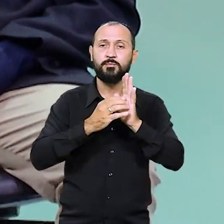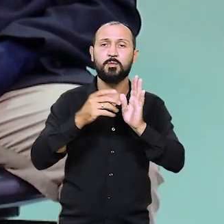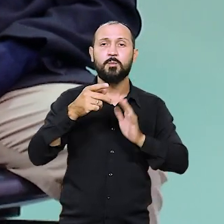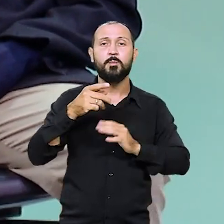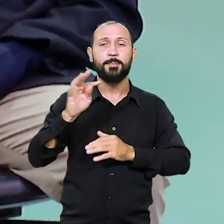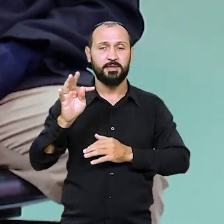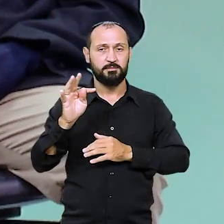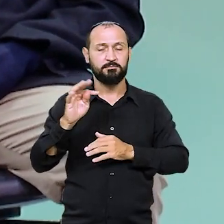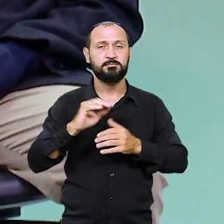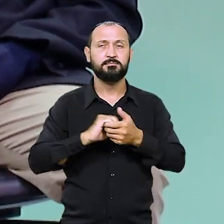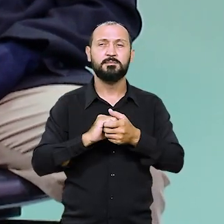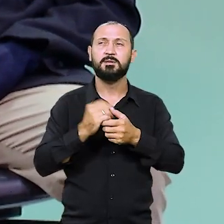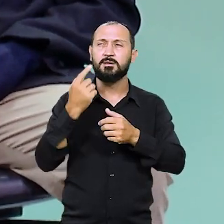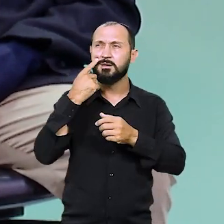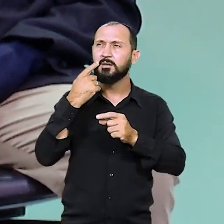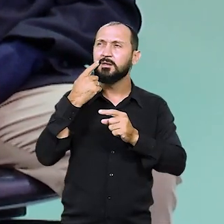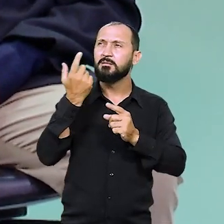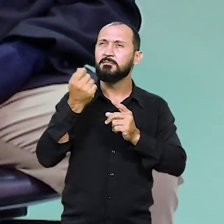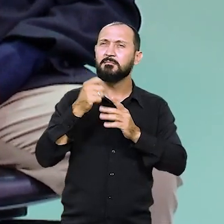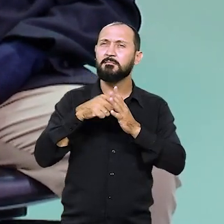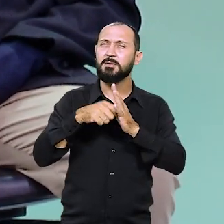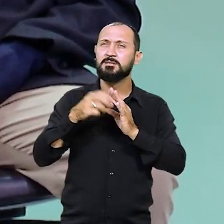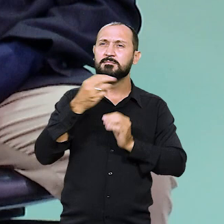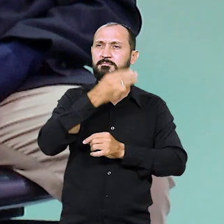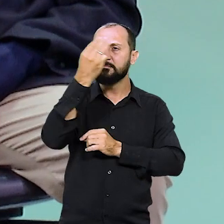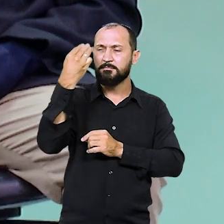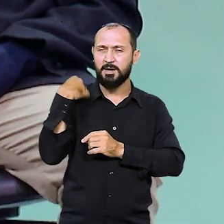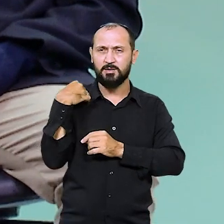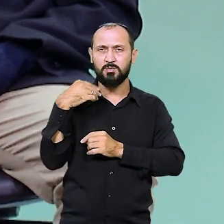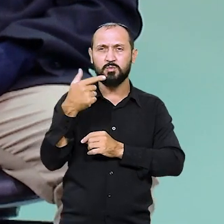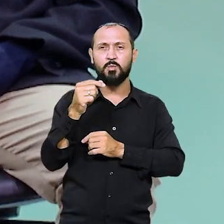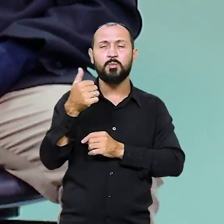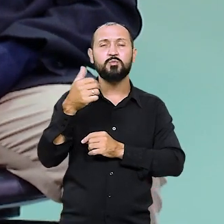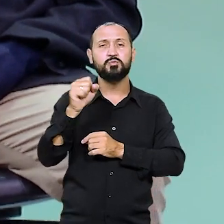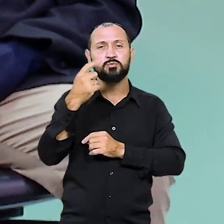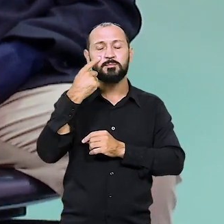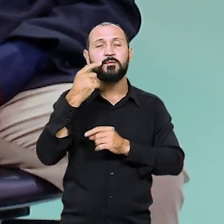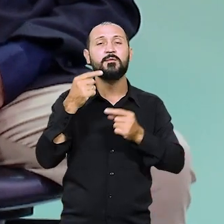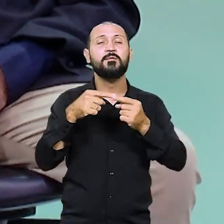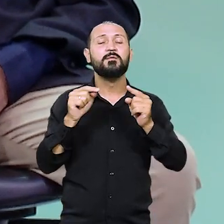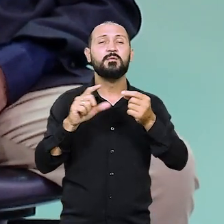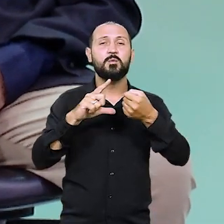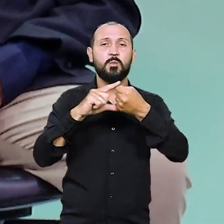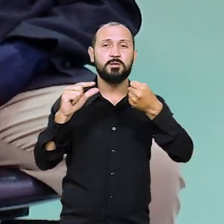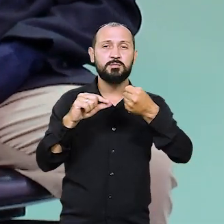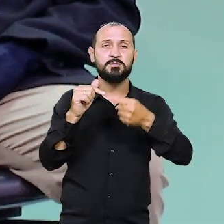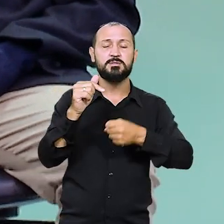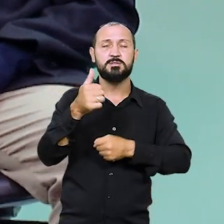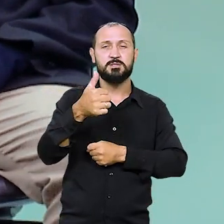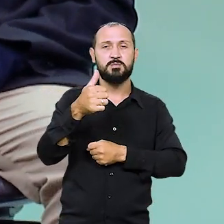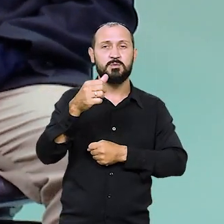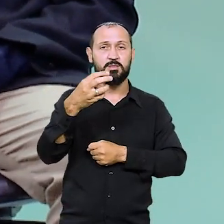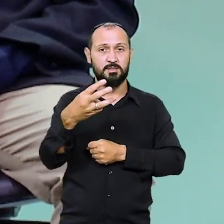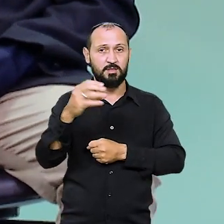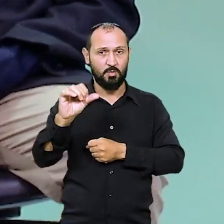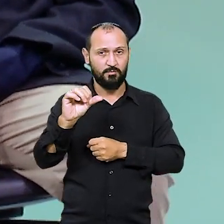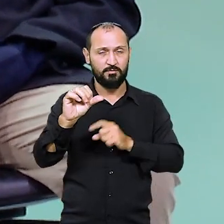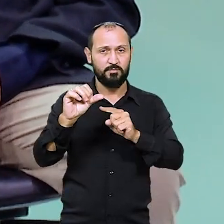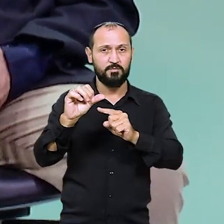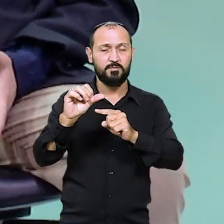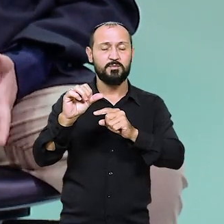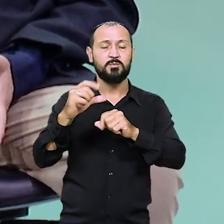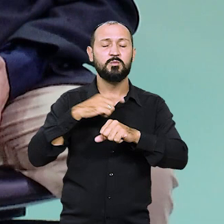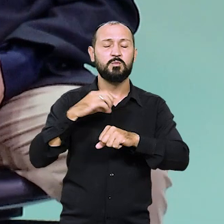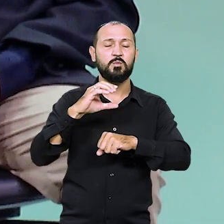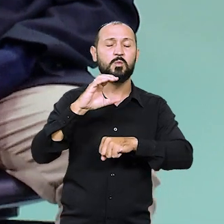de inconstitucionalidade ajuizada pelo Partido dos Trabalhadores, o PT, em maio de 2018, questionando